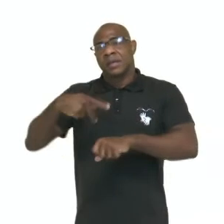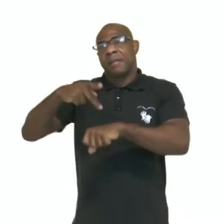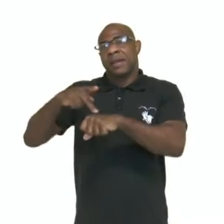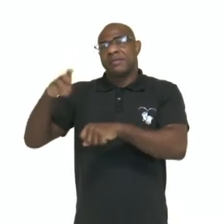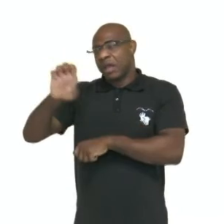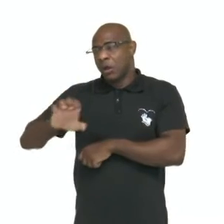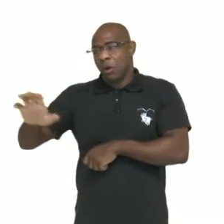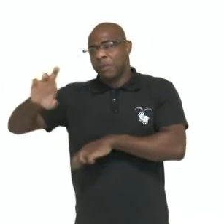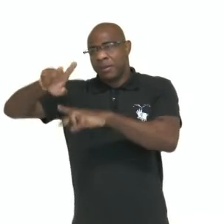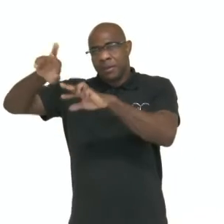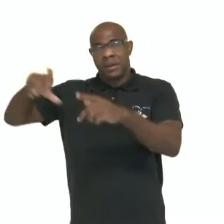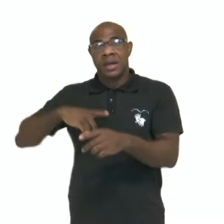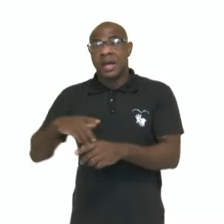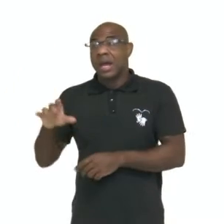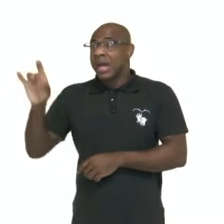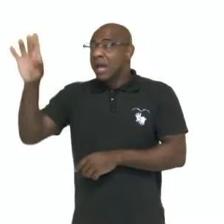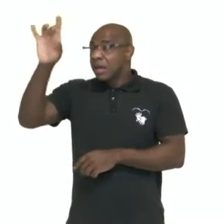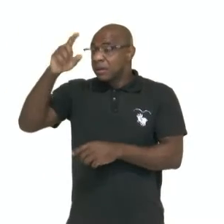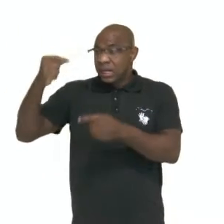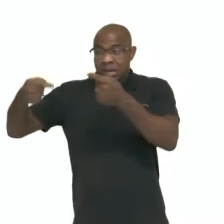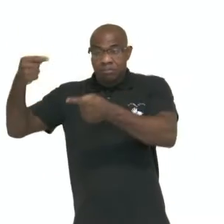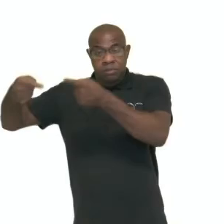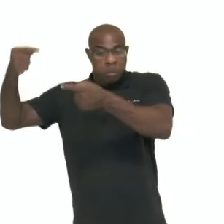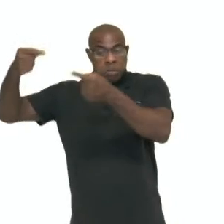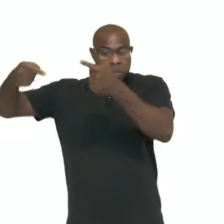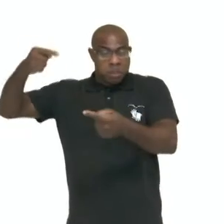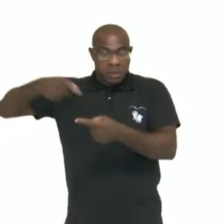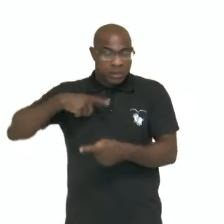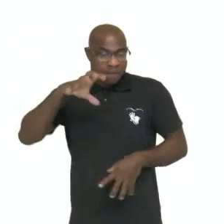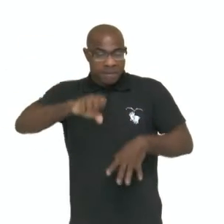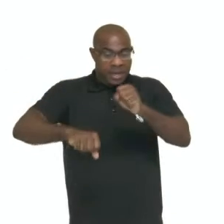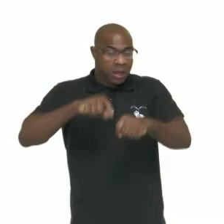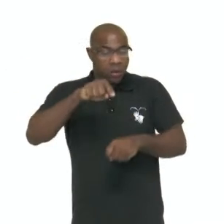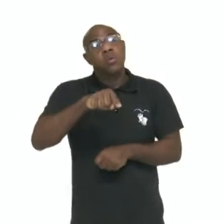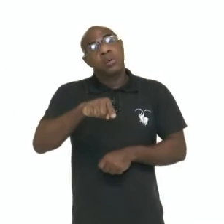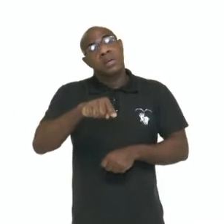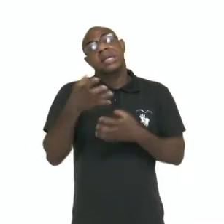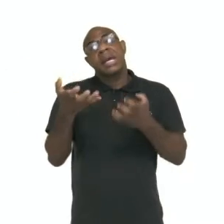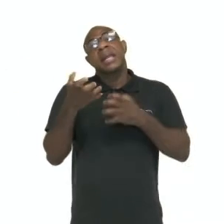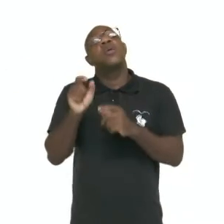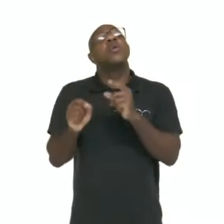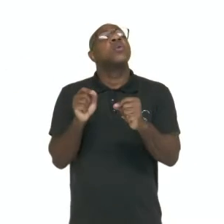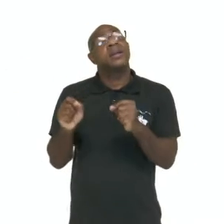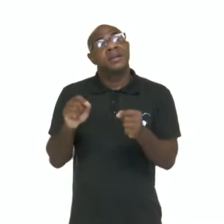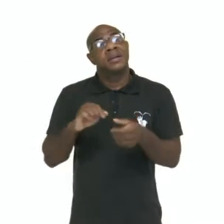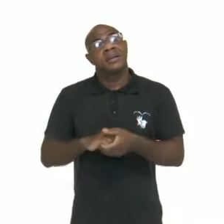cada um deles está disputando, então, ou querendo, né?